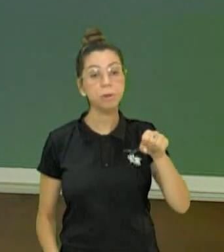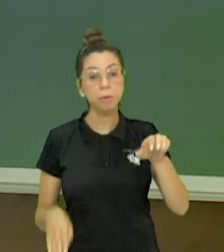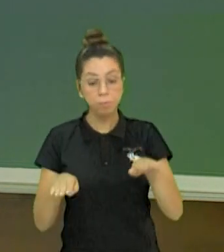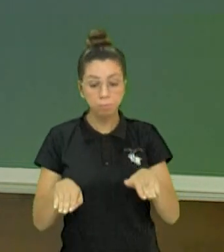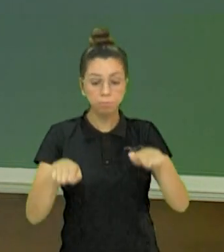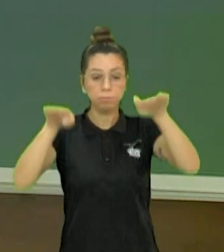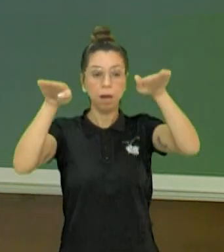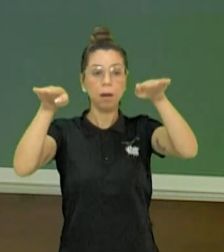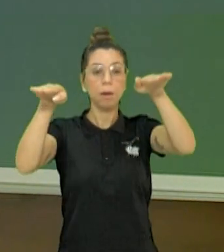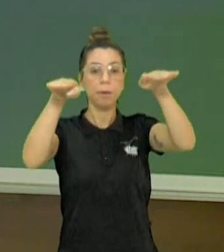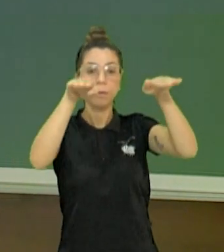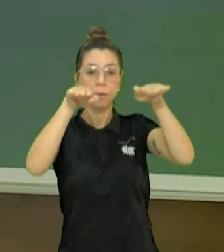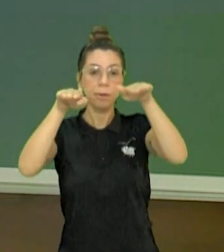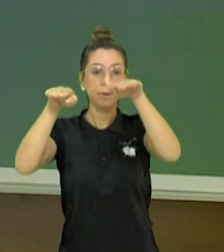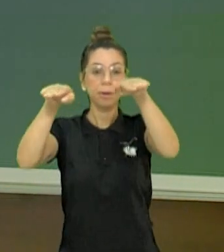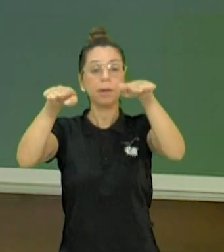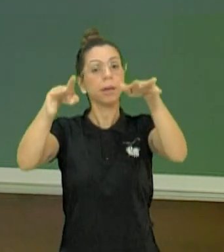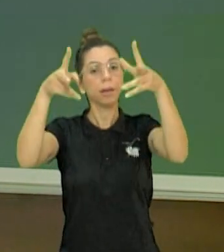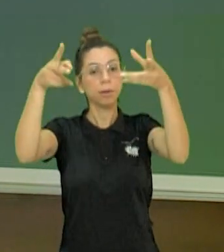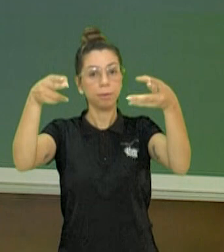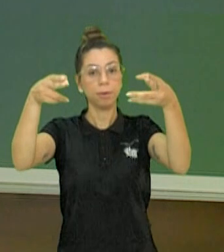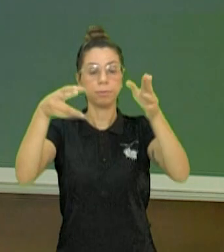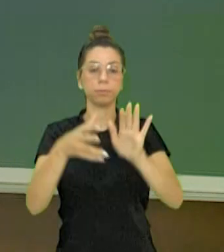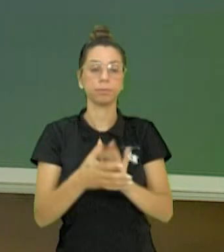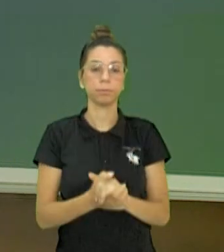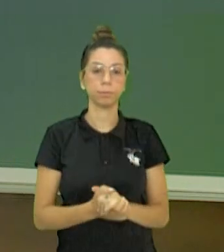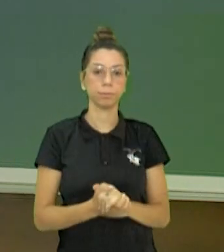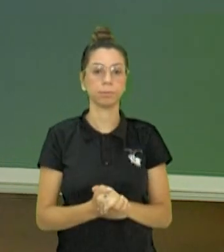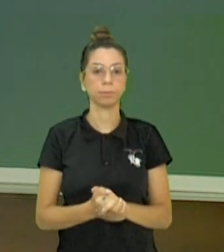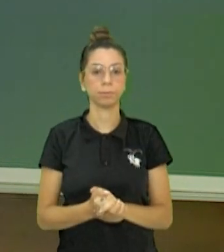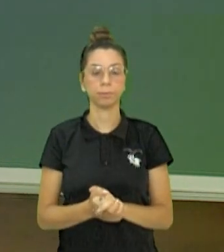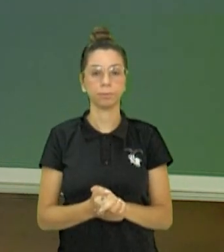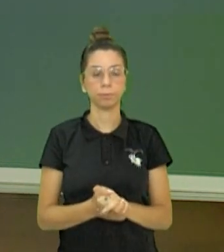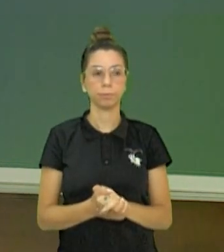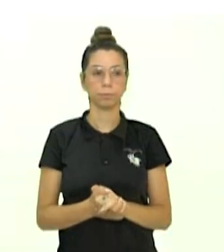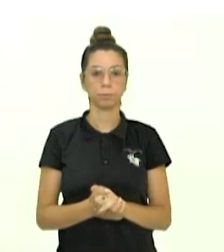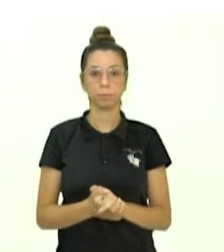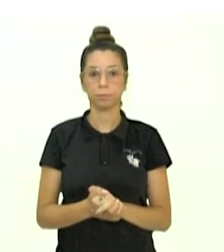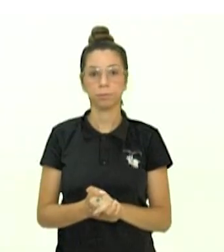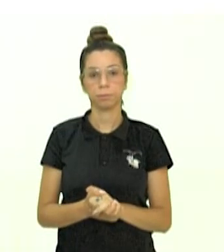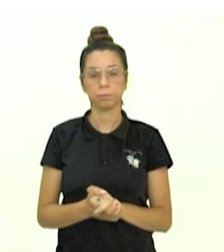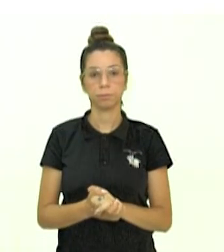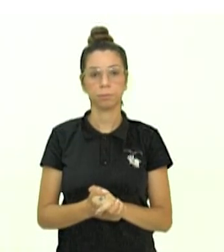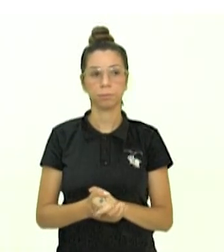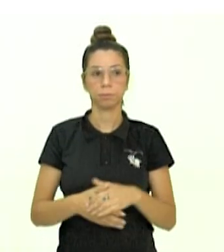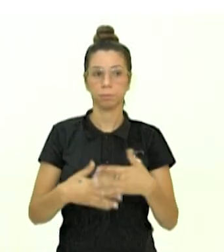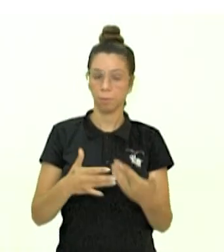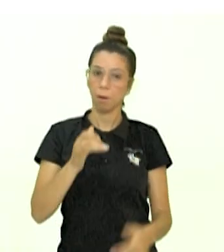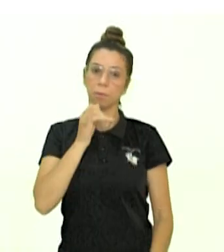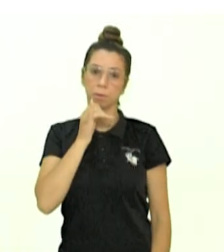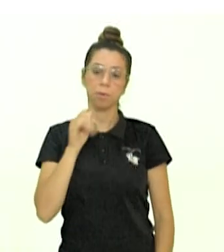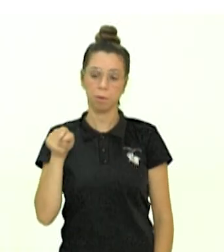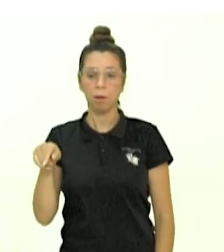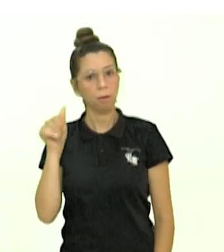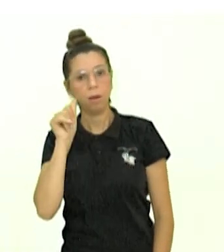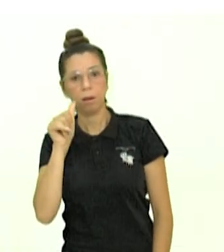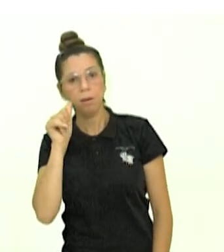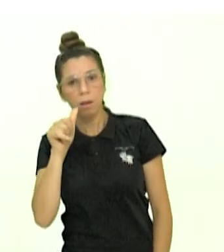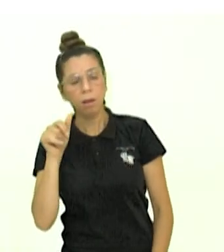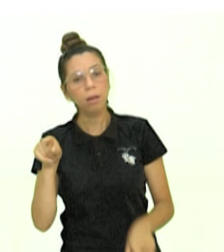altura. Is she as tall as he is? Yes, she is. Sim, ela é tão alta quanto ele, tanto que a gente respondeu no número 1